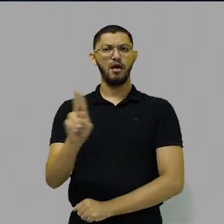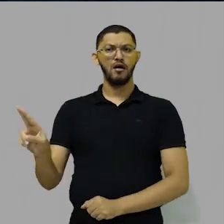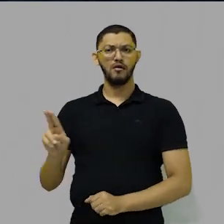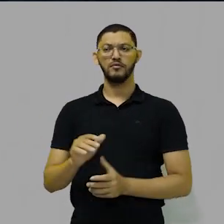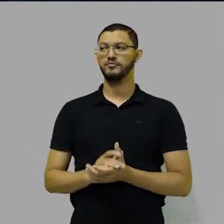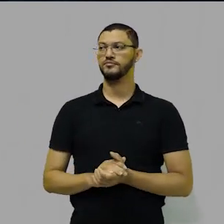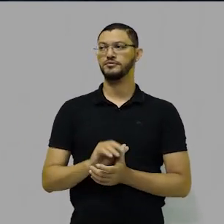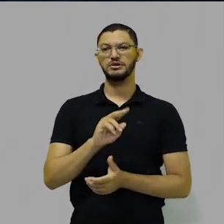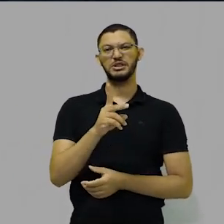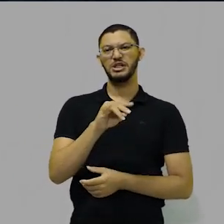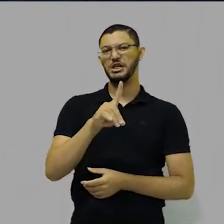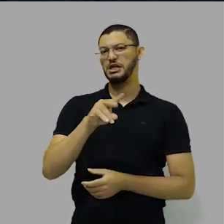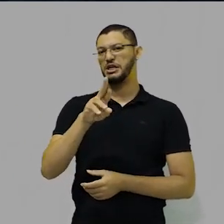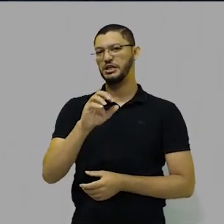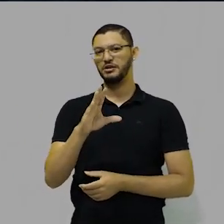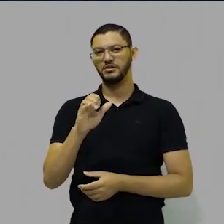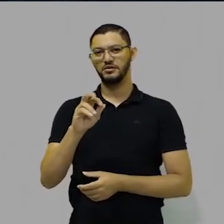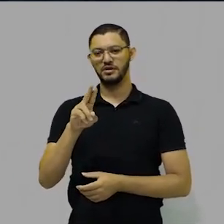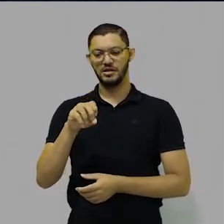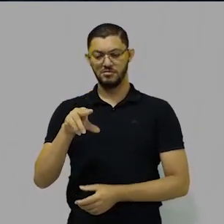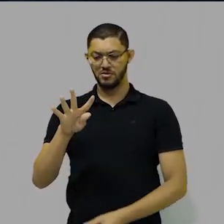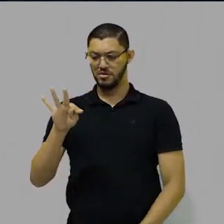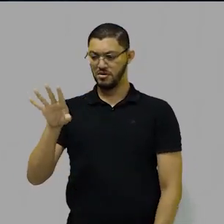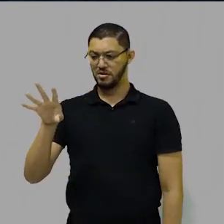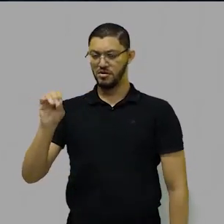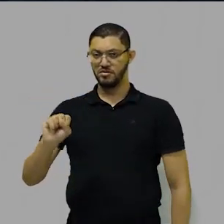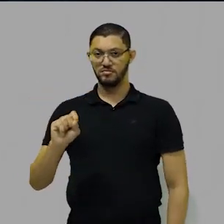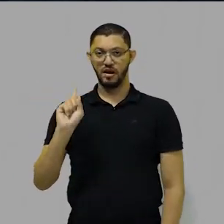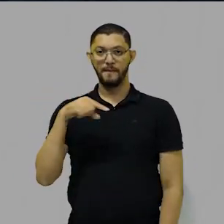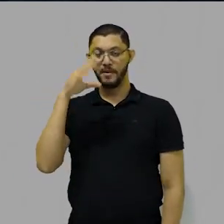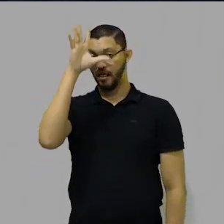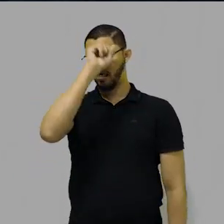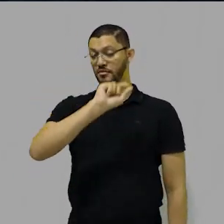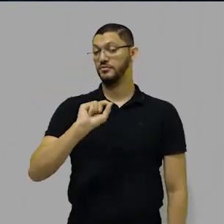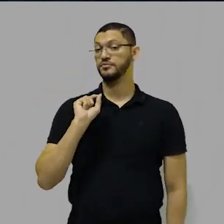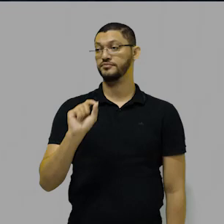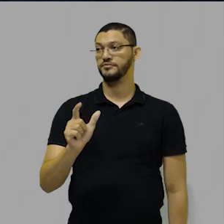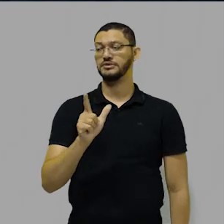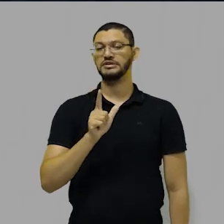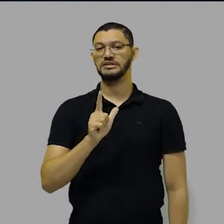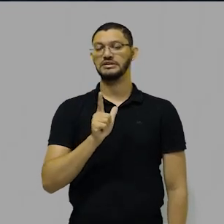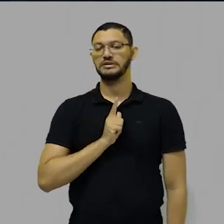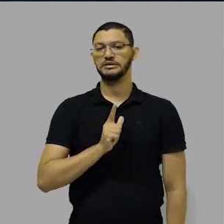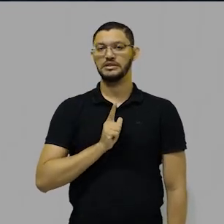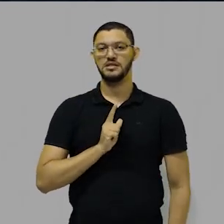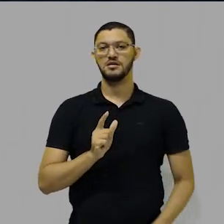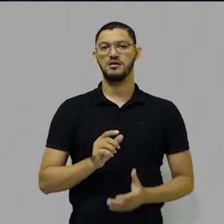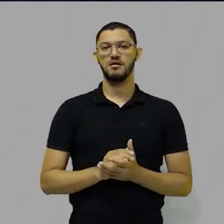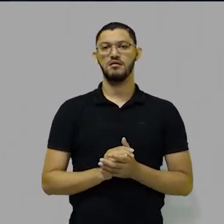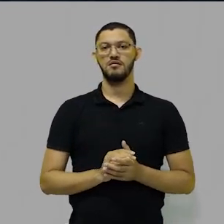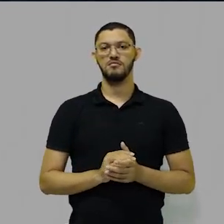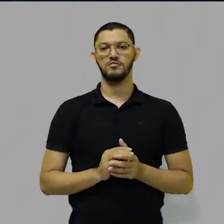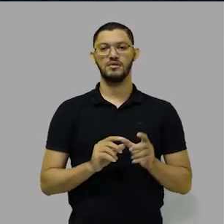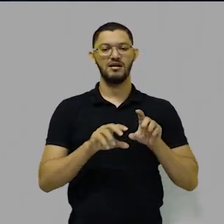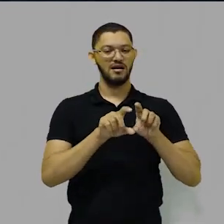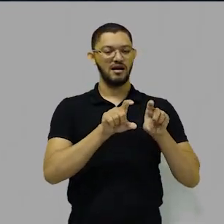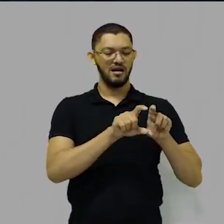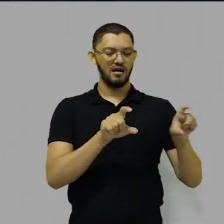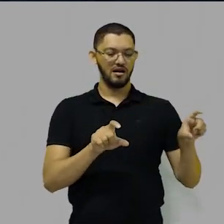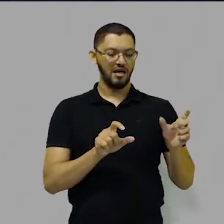para hidrocarbonetos e funções oxigenadas? O que nós aprendemos? Que quando tivermos